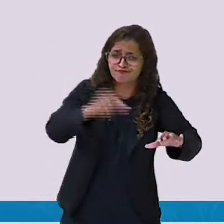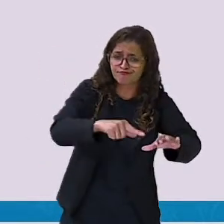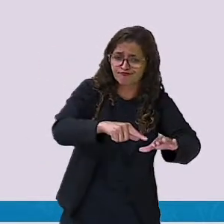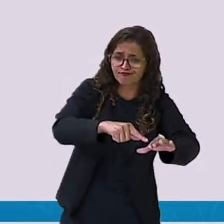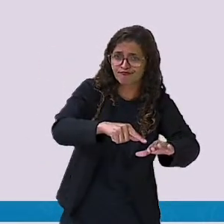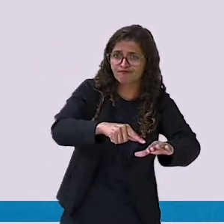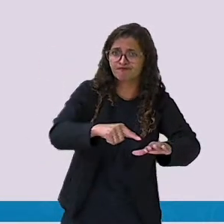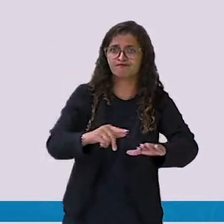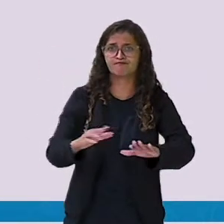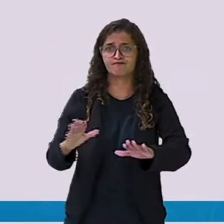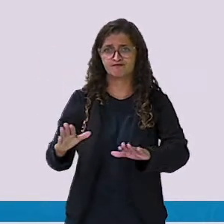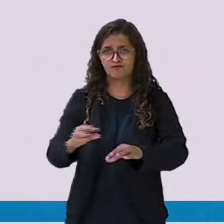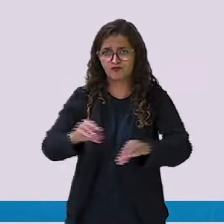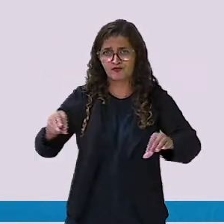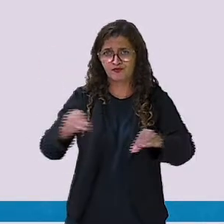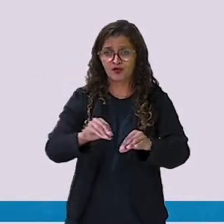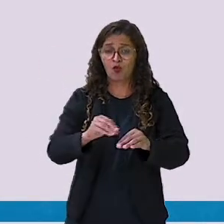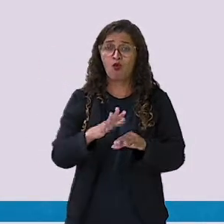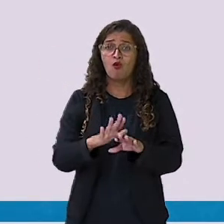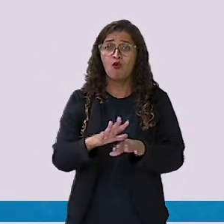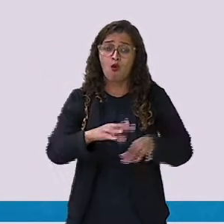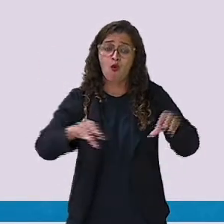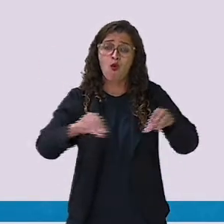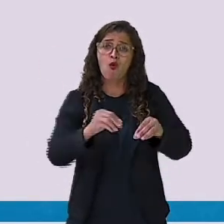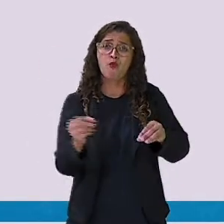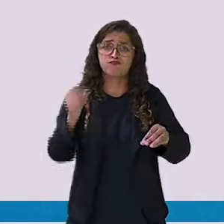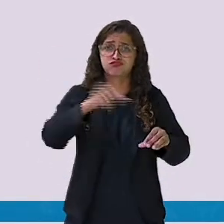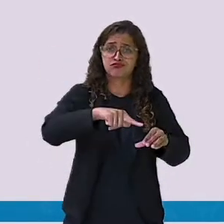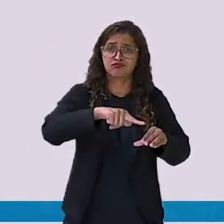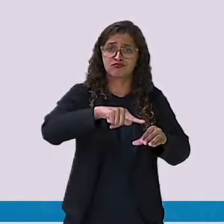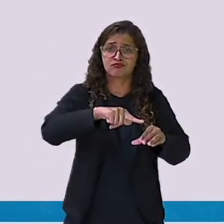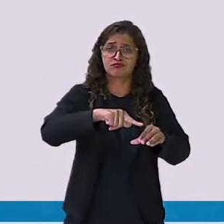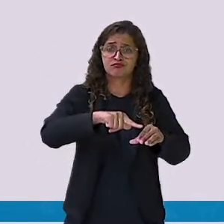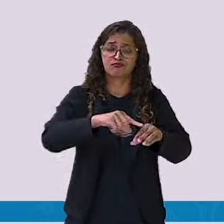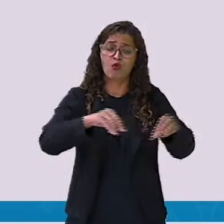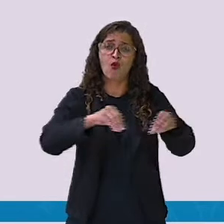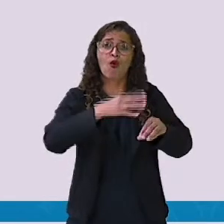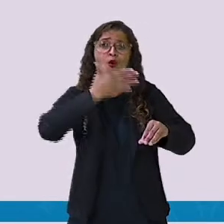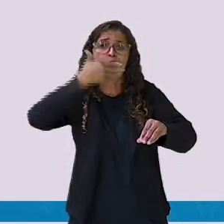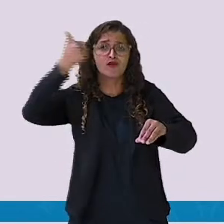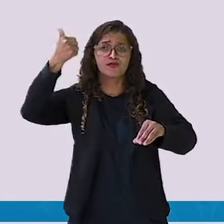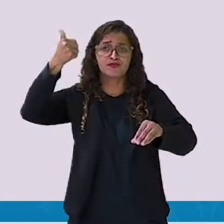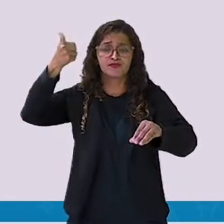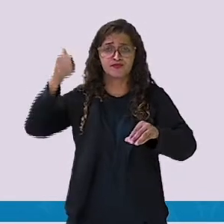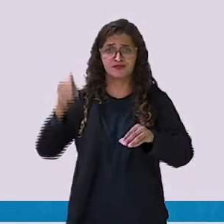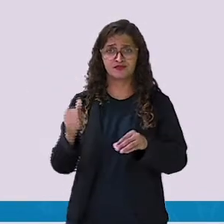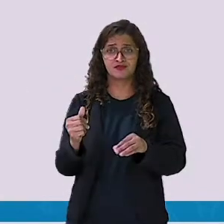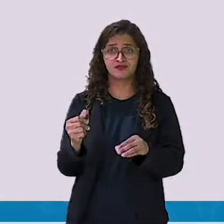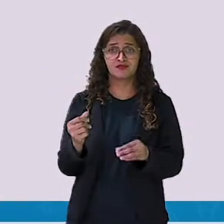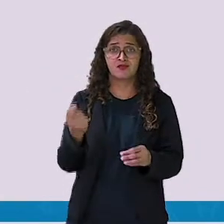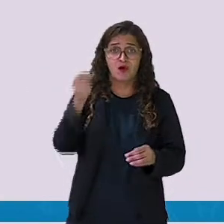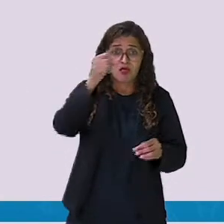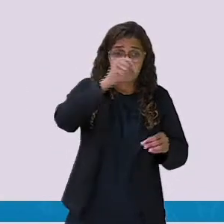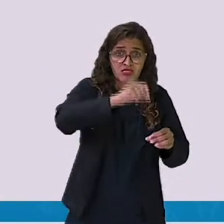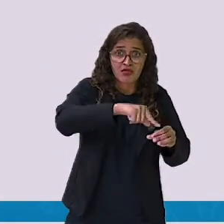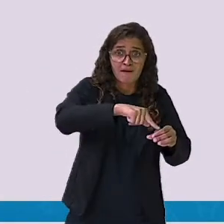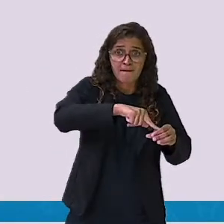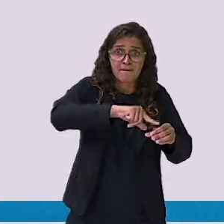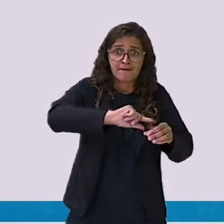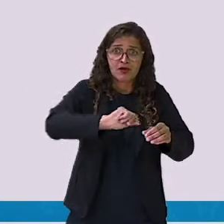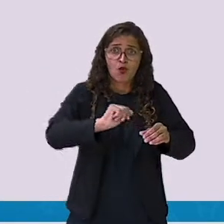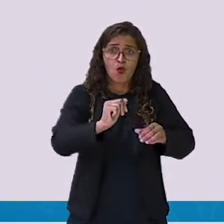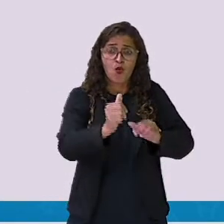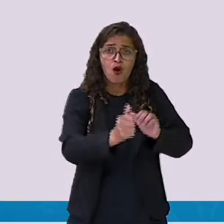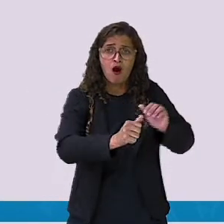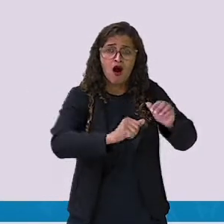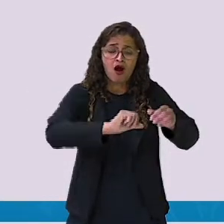alguns tipos de medicamento, de fertilizantes. Uso de sementes melhoradas